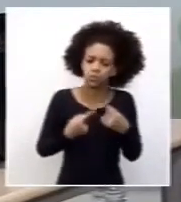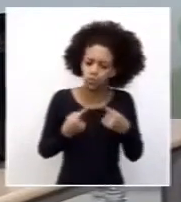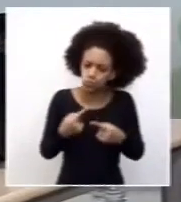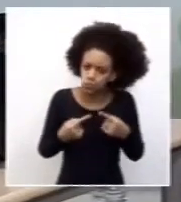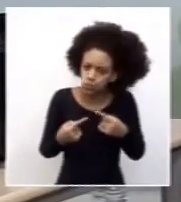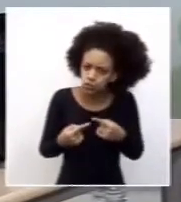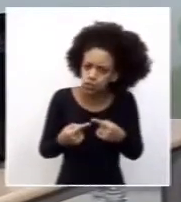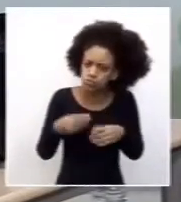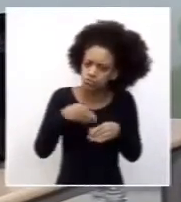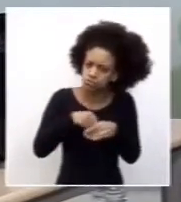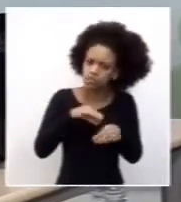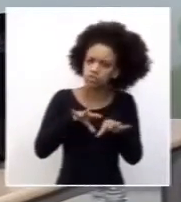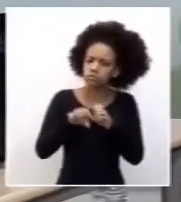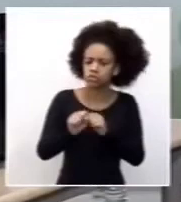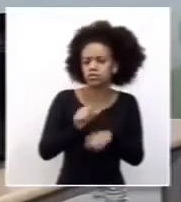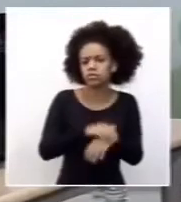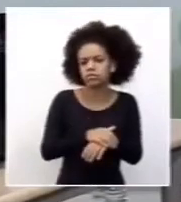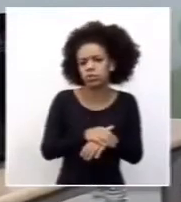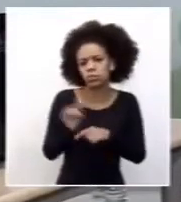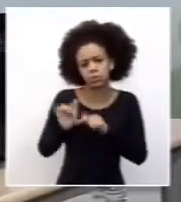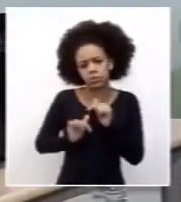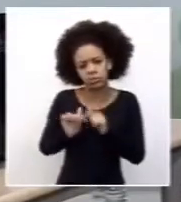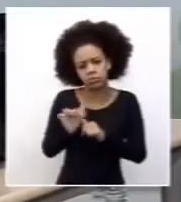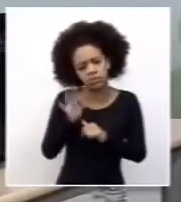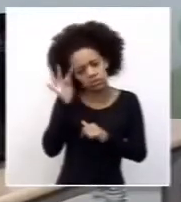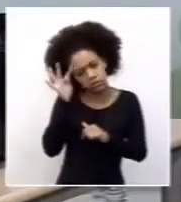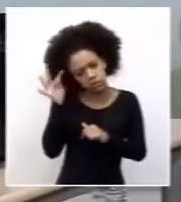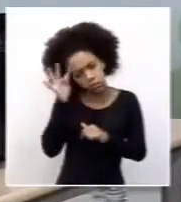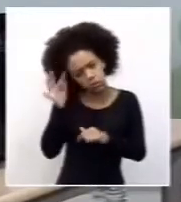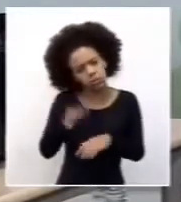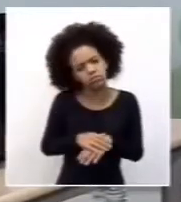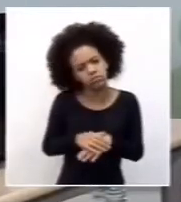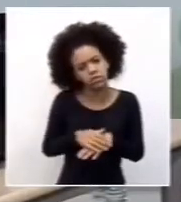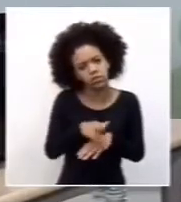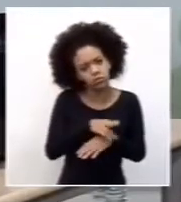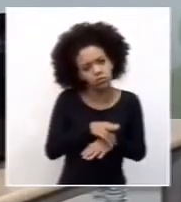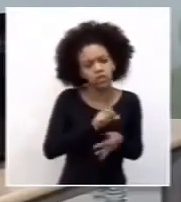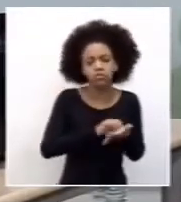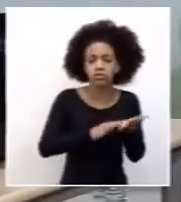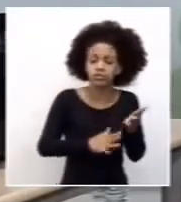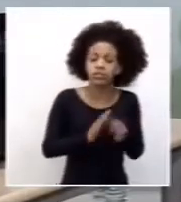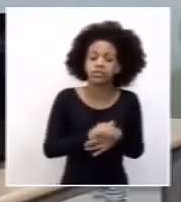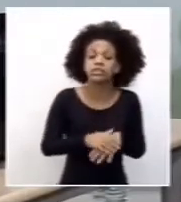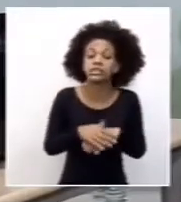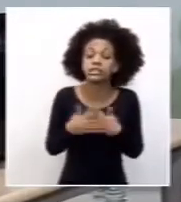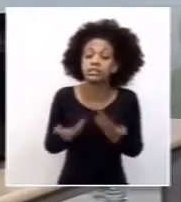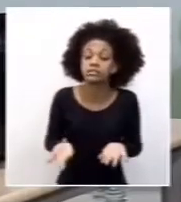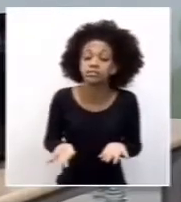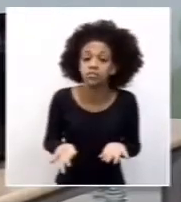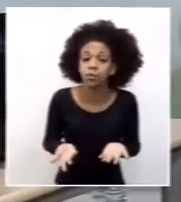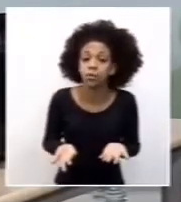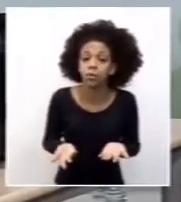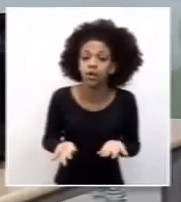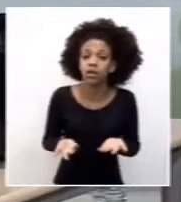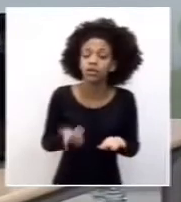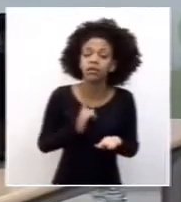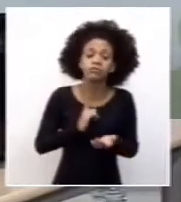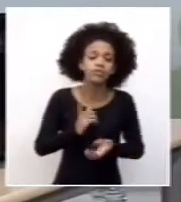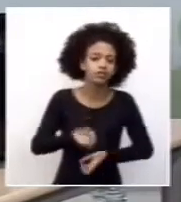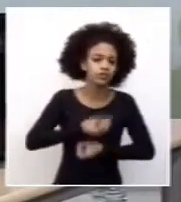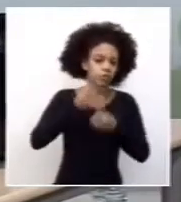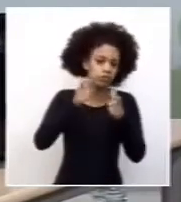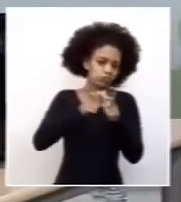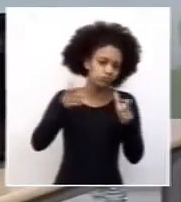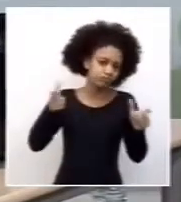dessa TPC, os elementos teóricos, as perspectivas que são utilizadas, atividades, recursos. Então, assim, uma gama de